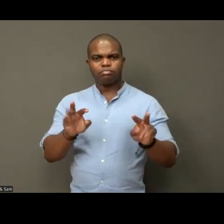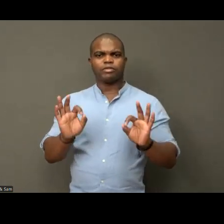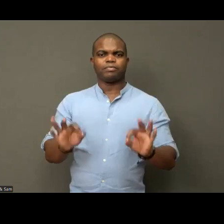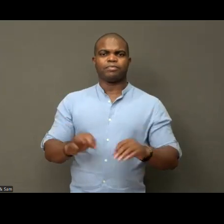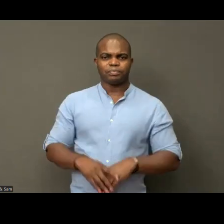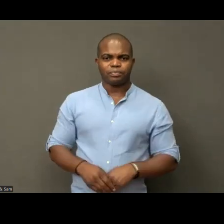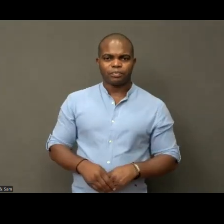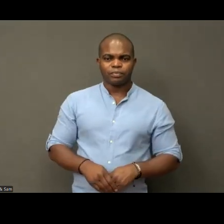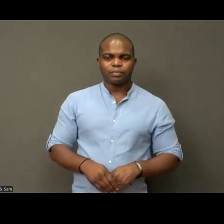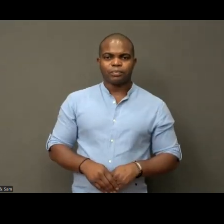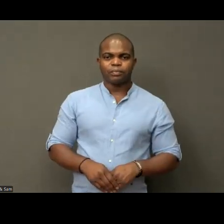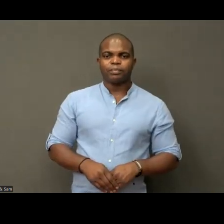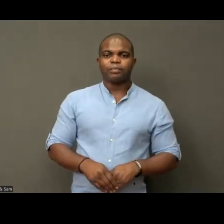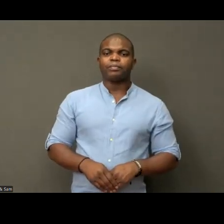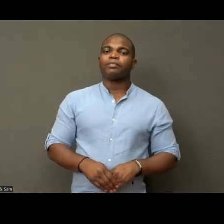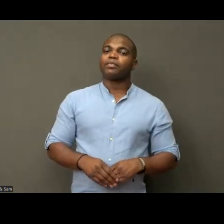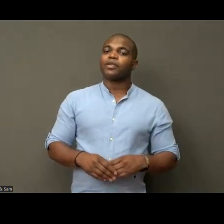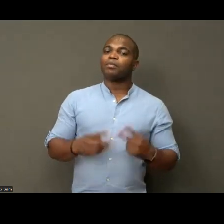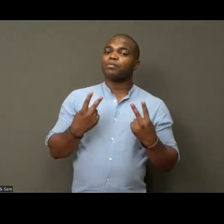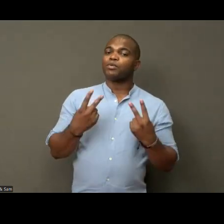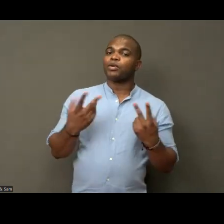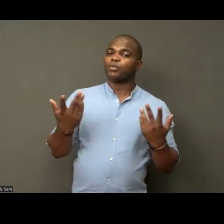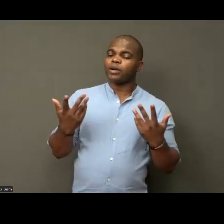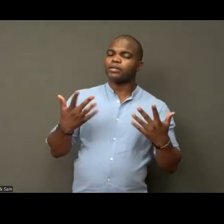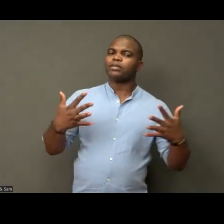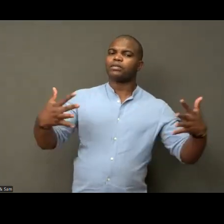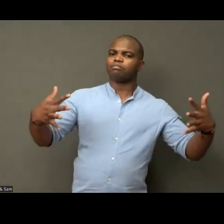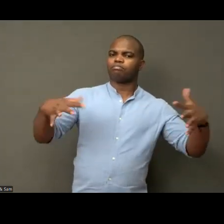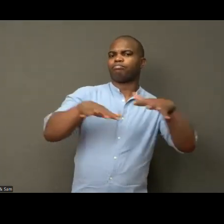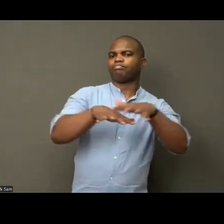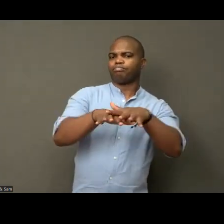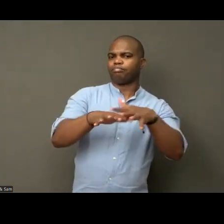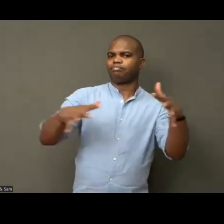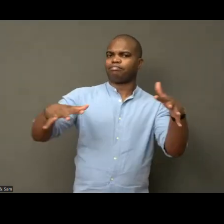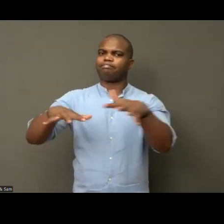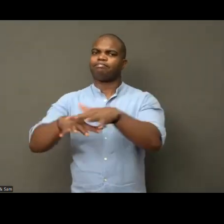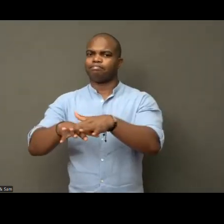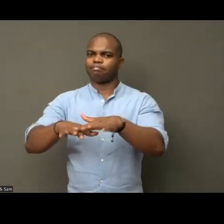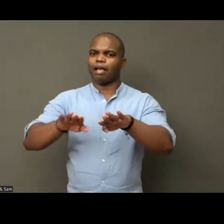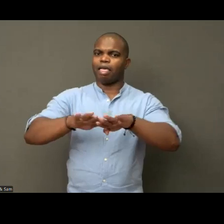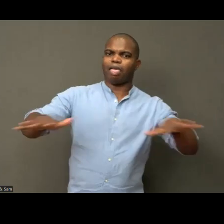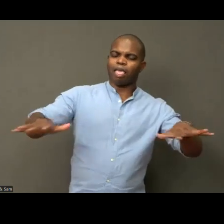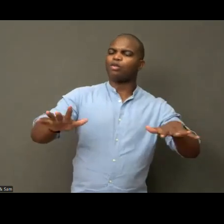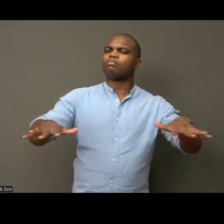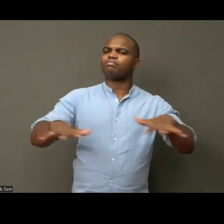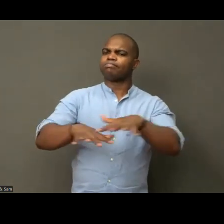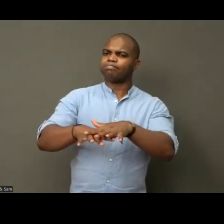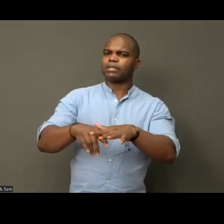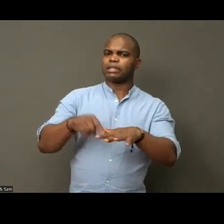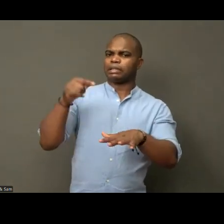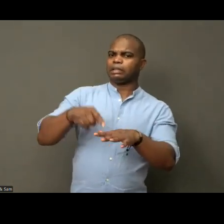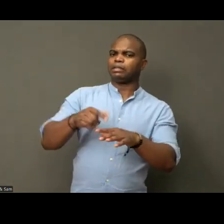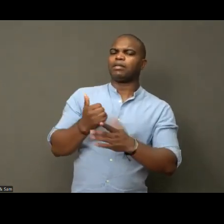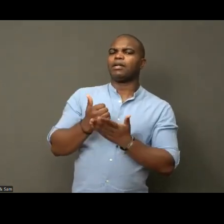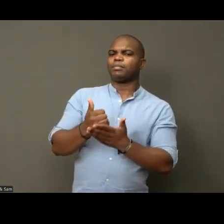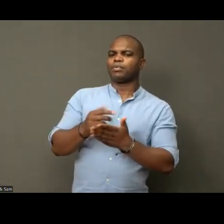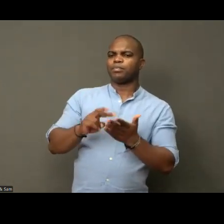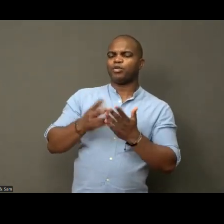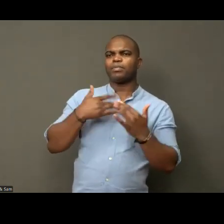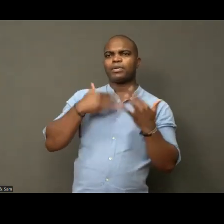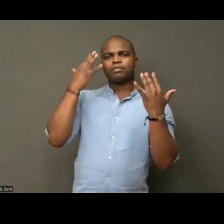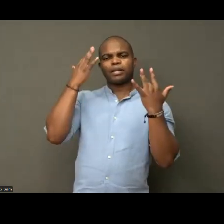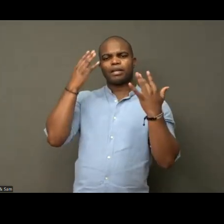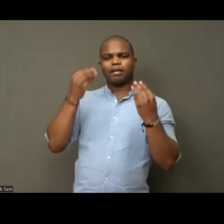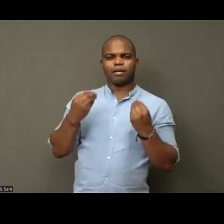aspectos culturais. Não podemos imaginar uma eliminação de uma longa lista de